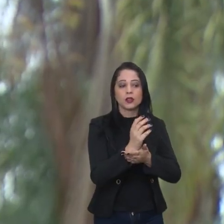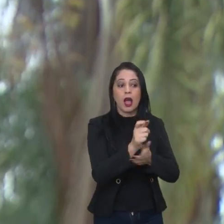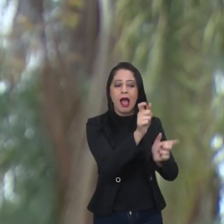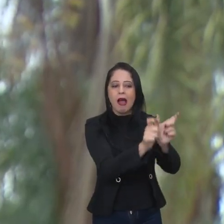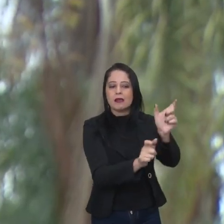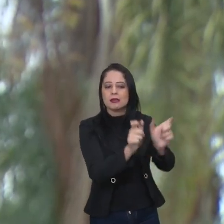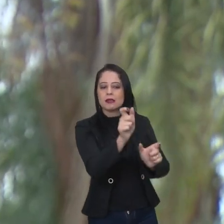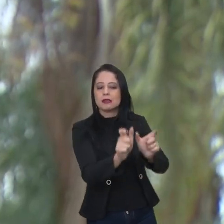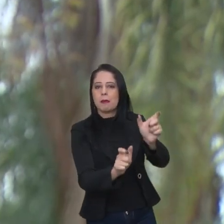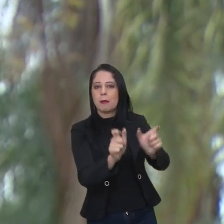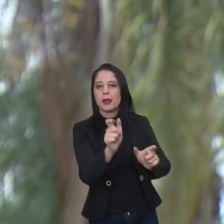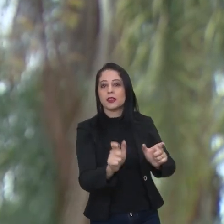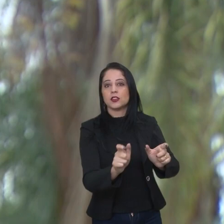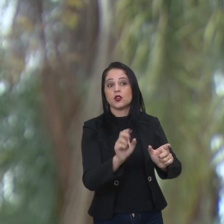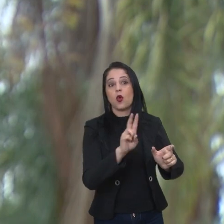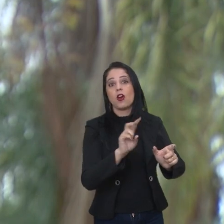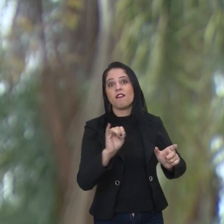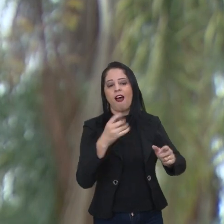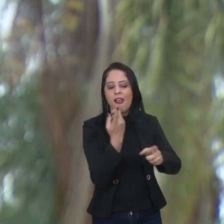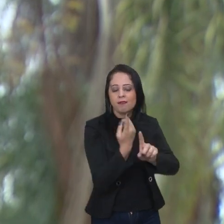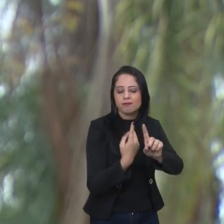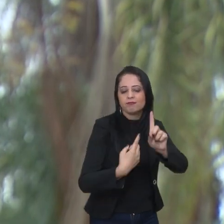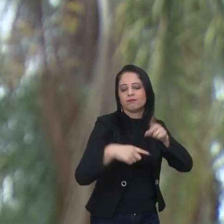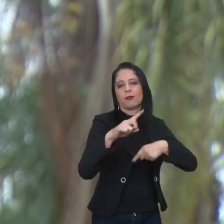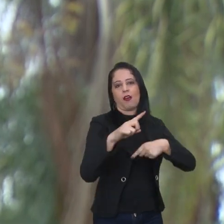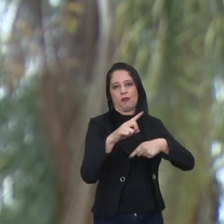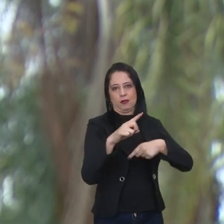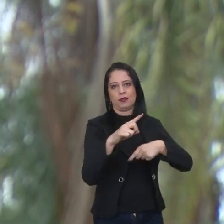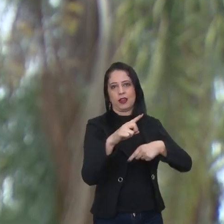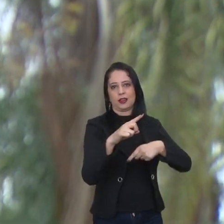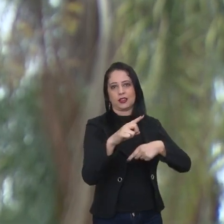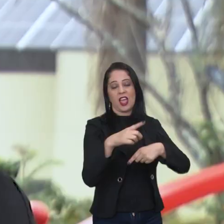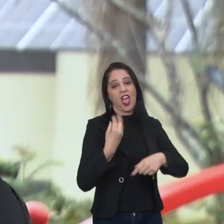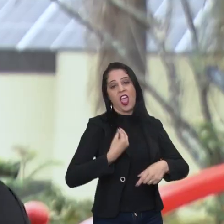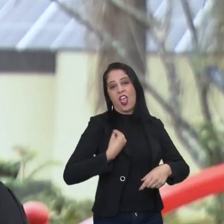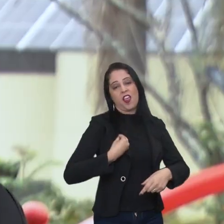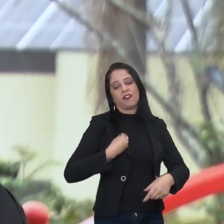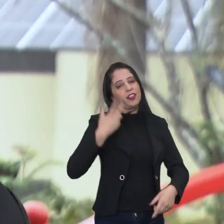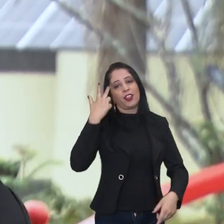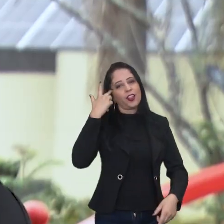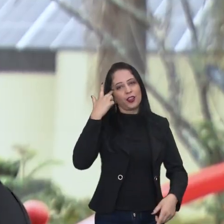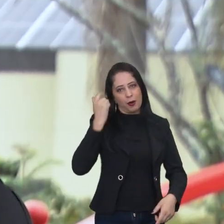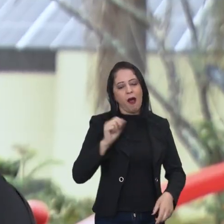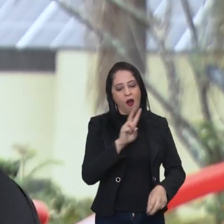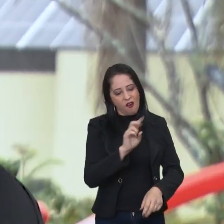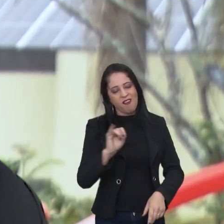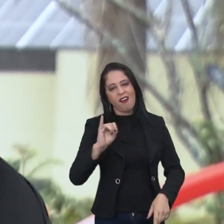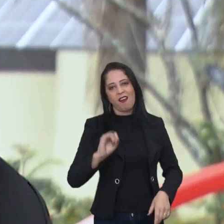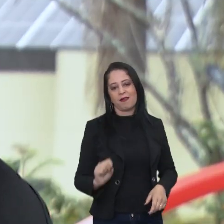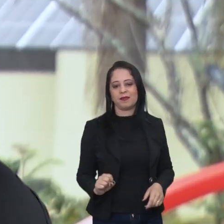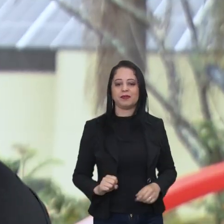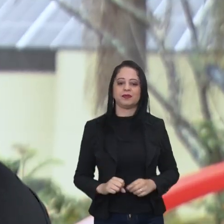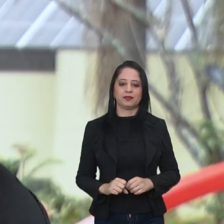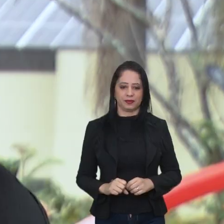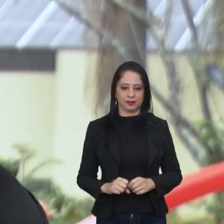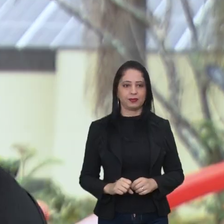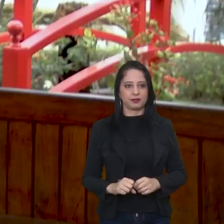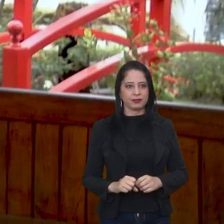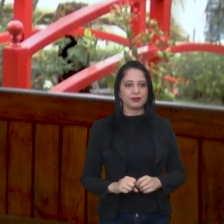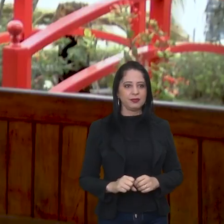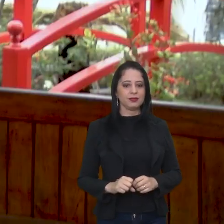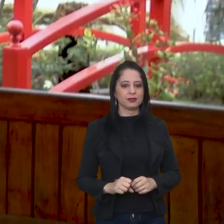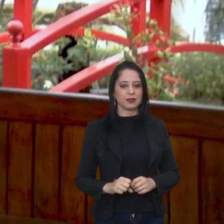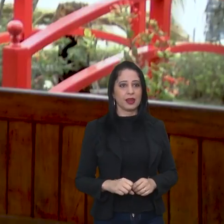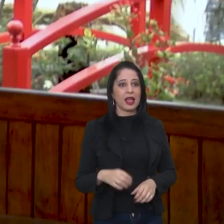com dificuldade na fluência da fala poderão Superar as dificuldades e ter uma vida como a de qualquer outra pessoa